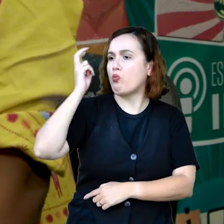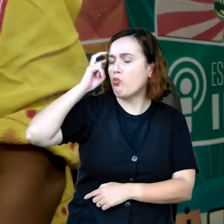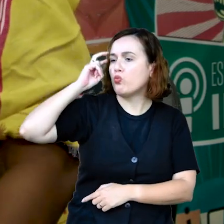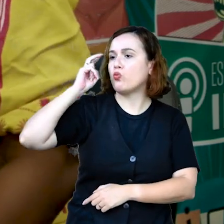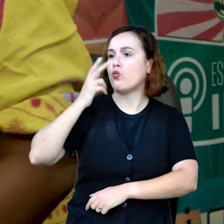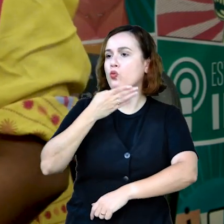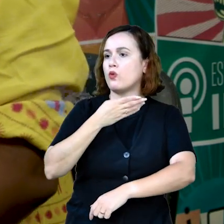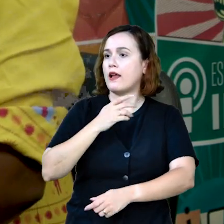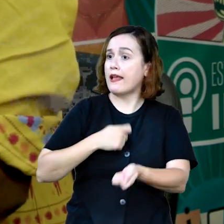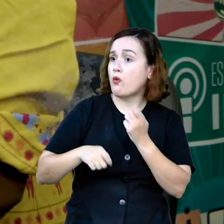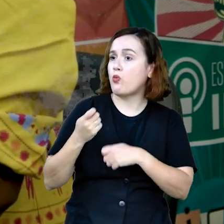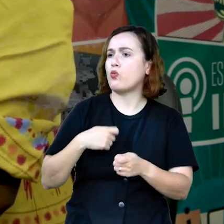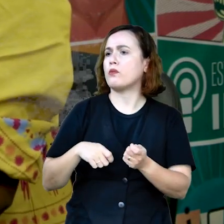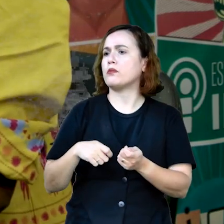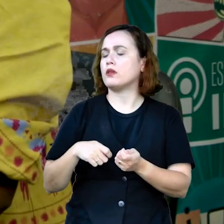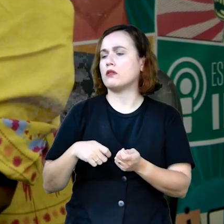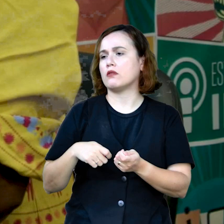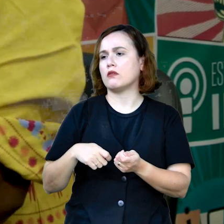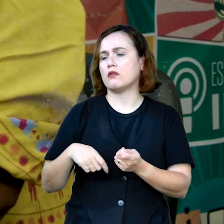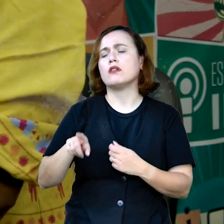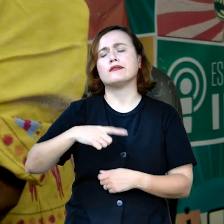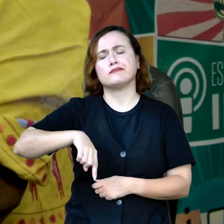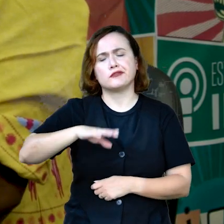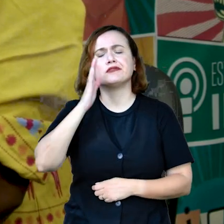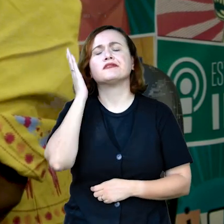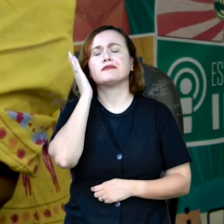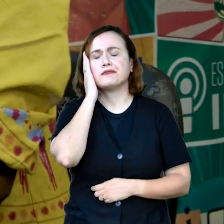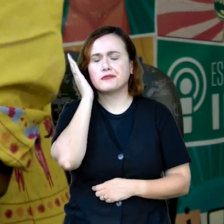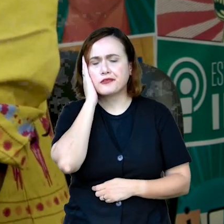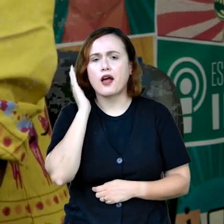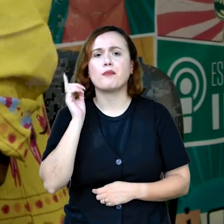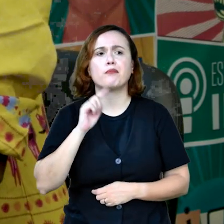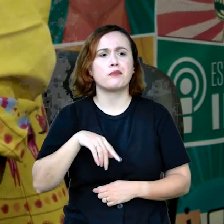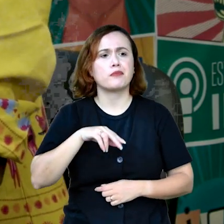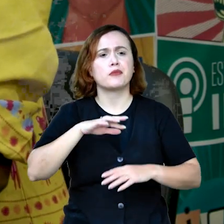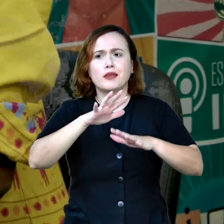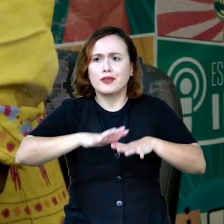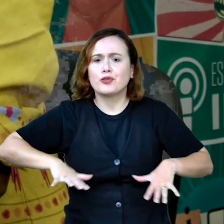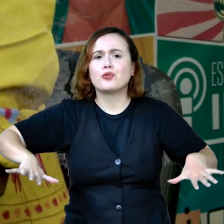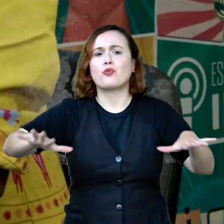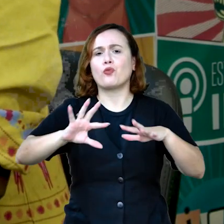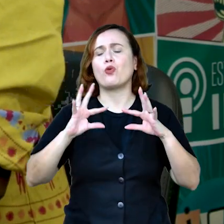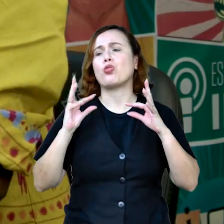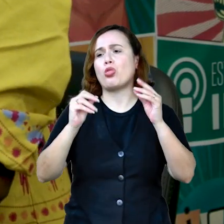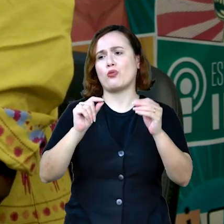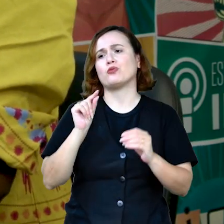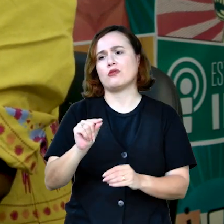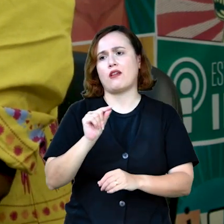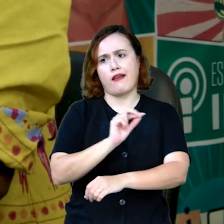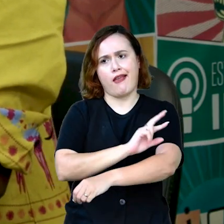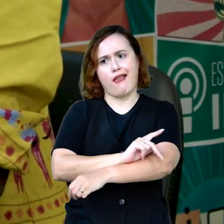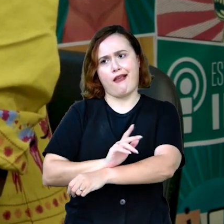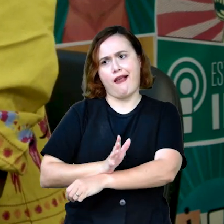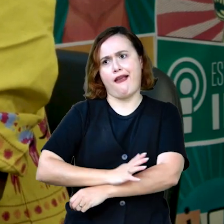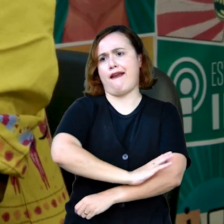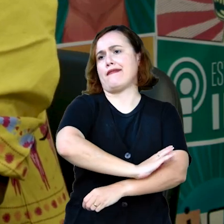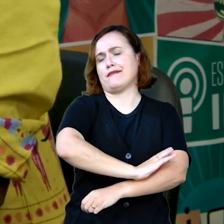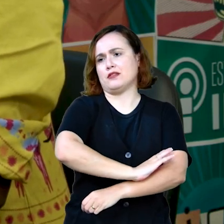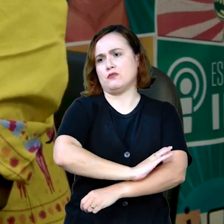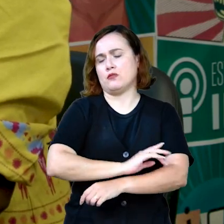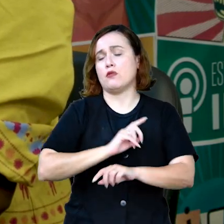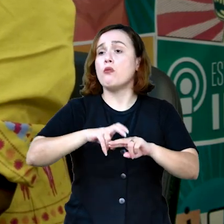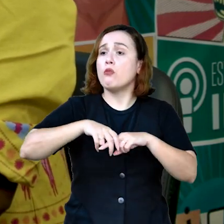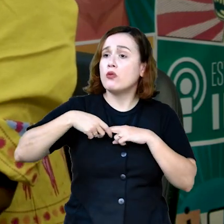Como a gente vive num ambiente muito racista, não surpreende que pessoas negras tenham dificuldade de colocar